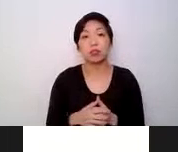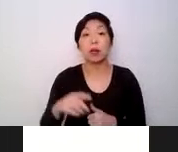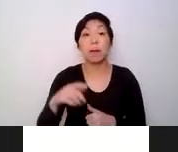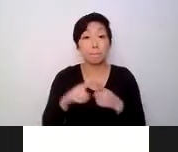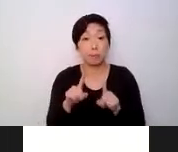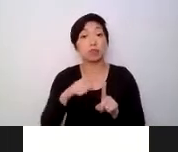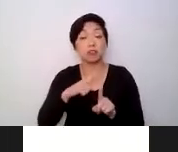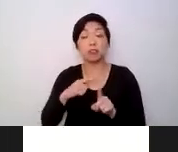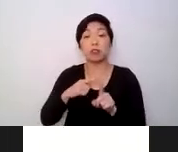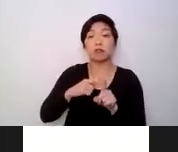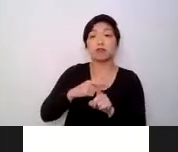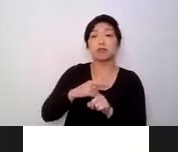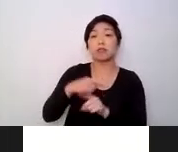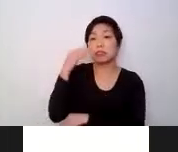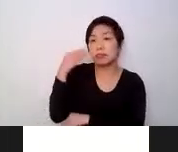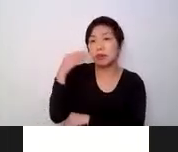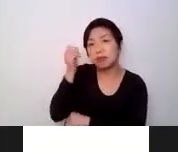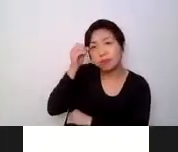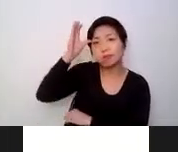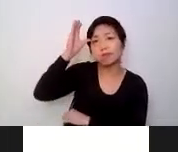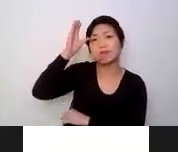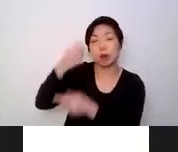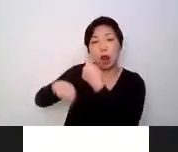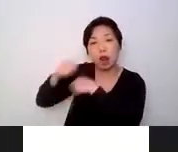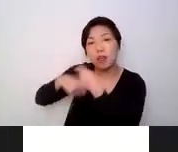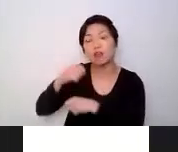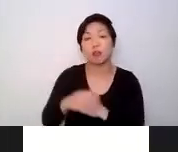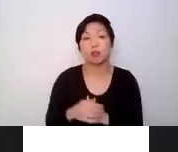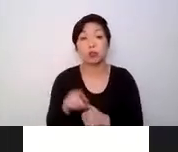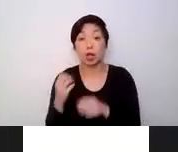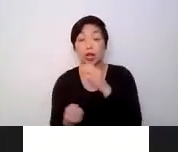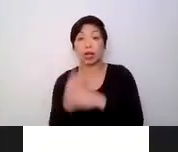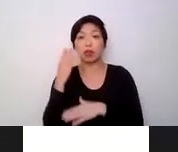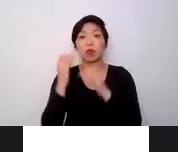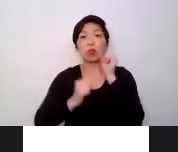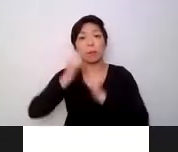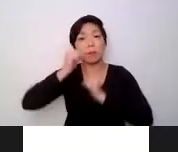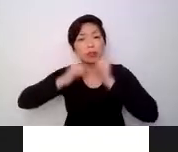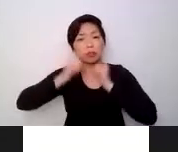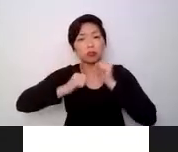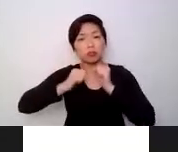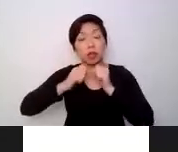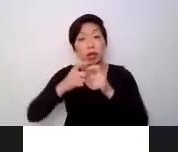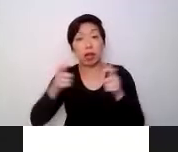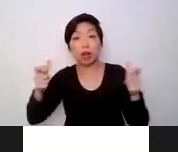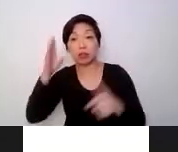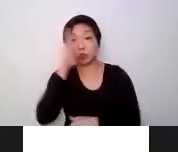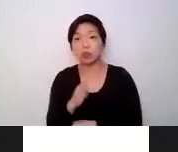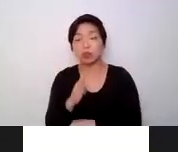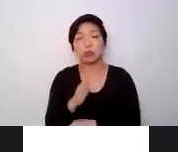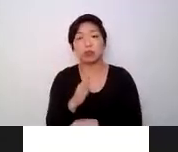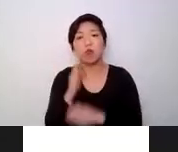a família Robel acabou construindo uma das indústrias uma das maiores indústrias do Brasil de estofados e